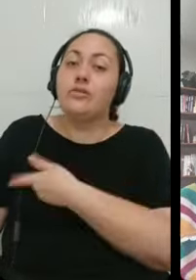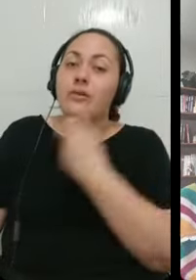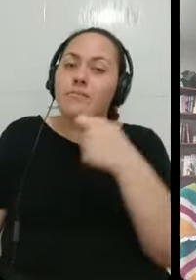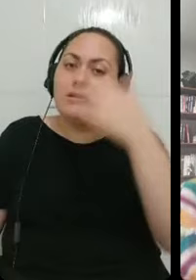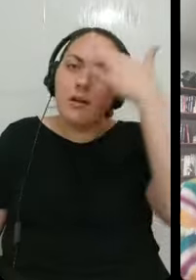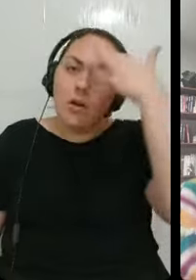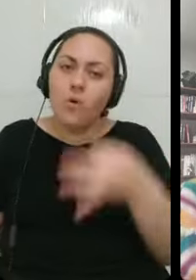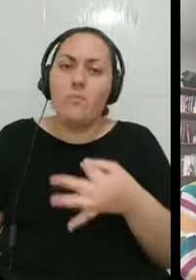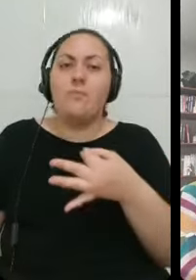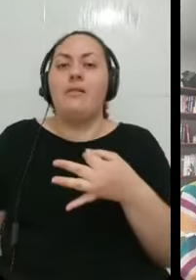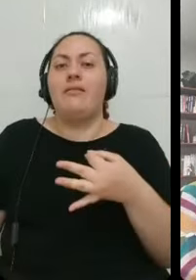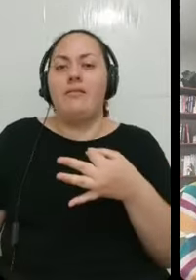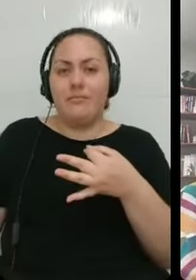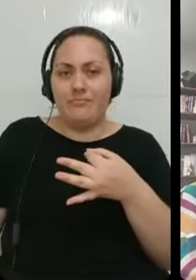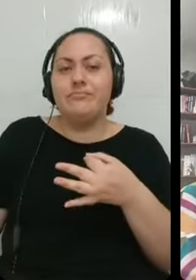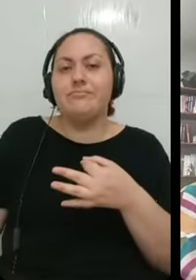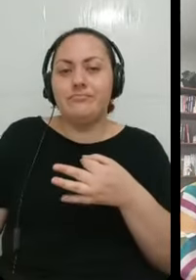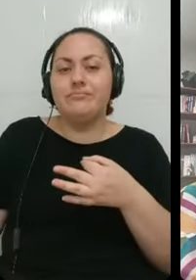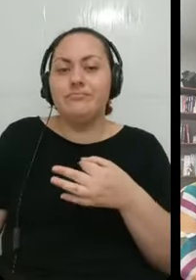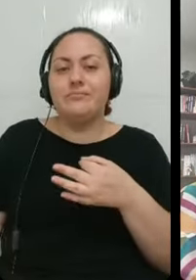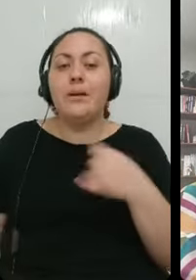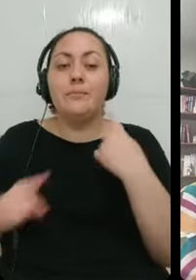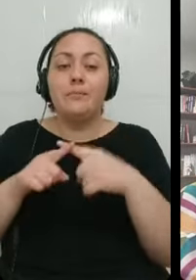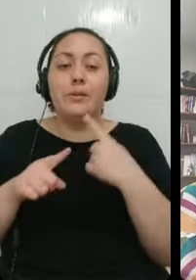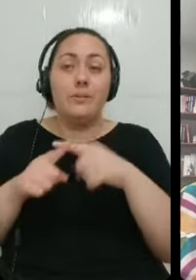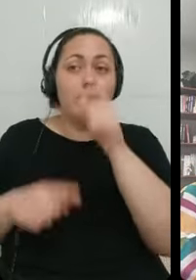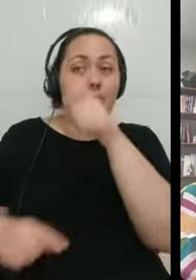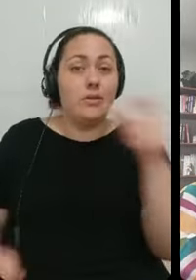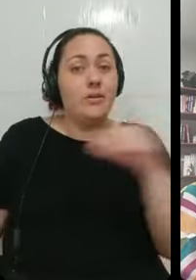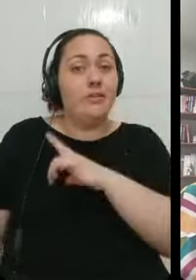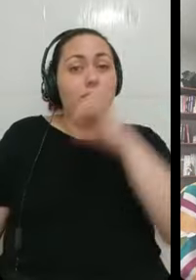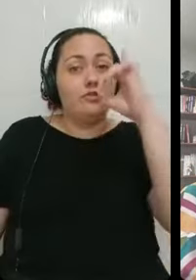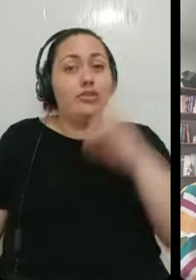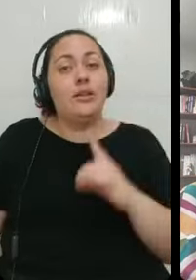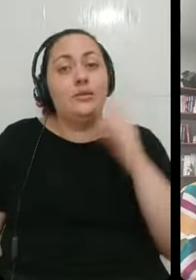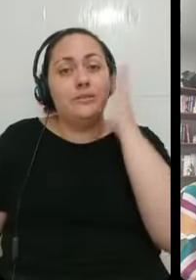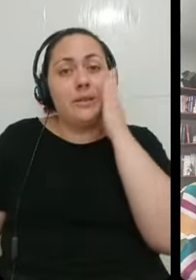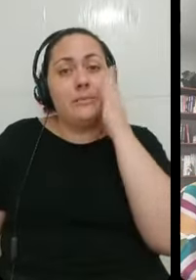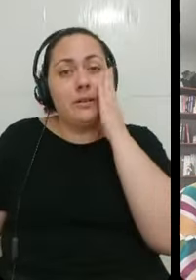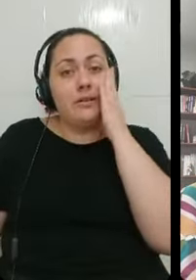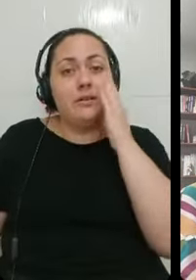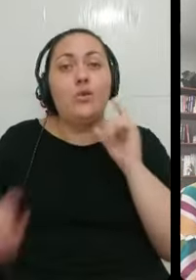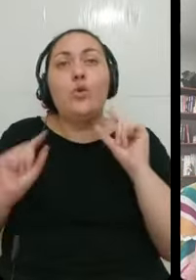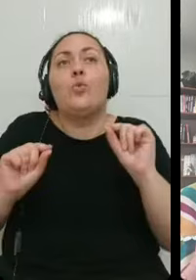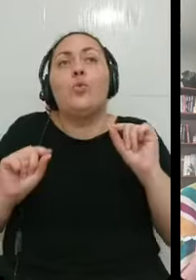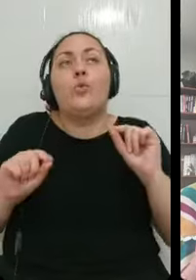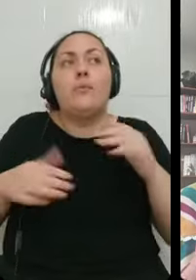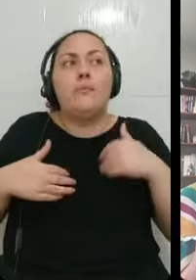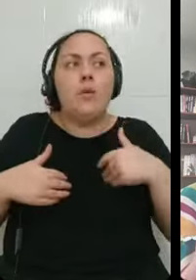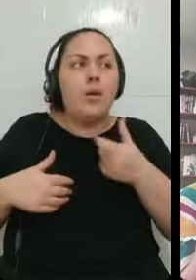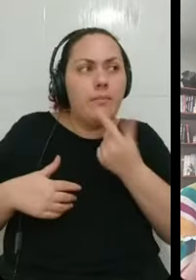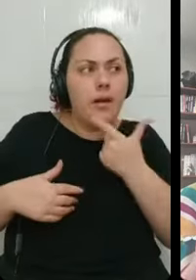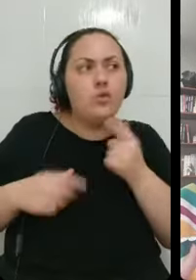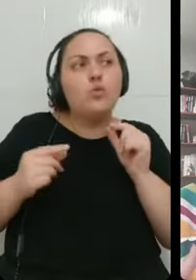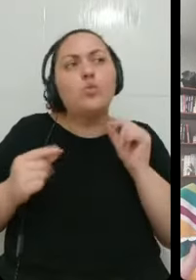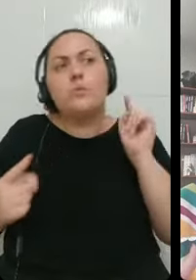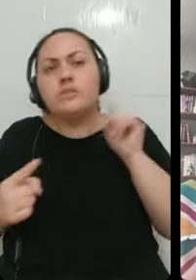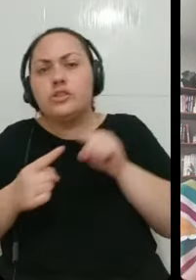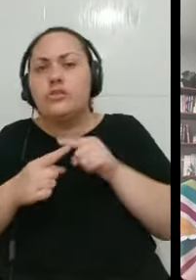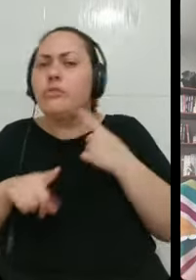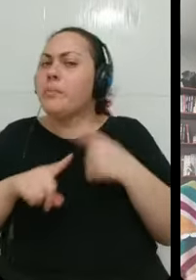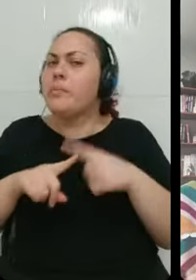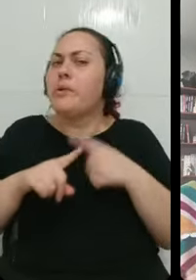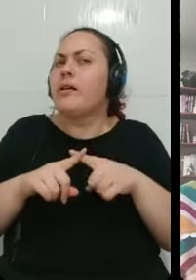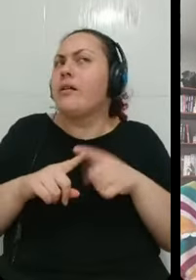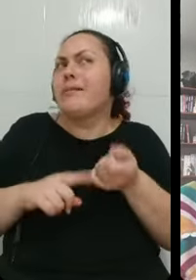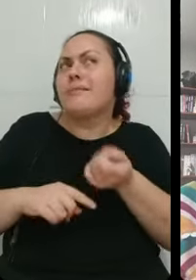né? E que as pessoas têm o direito delas saberem, né, com o que elas estão lidando de que forma, qual a melhor